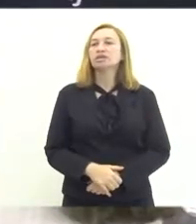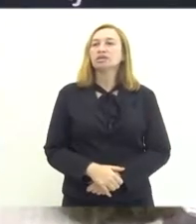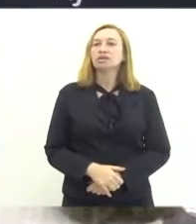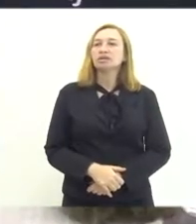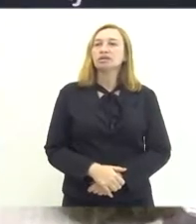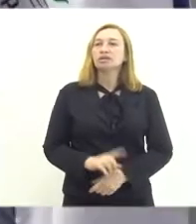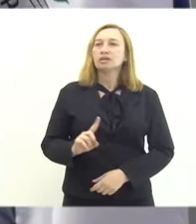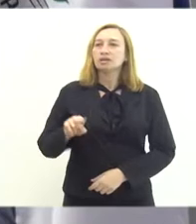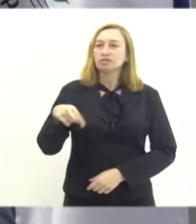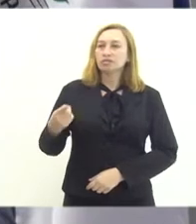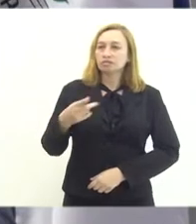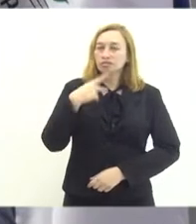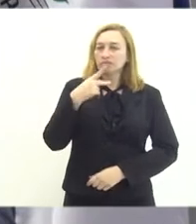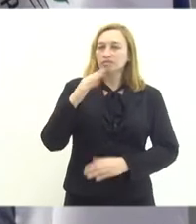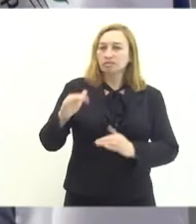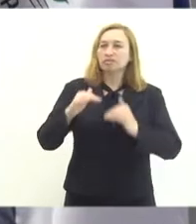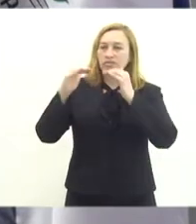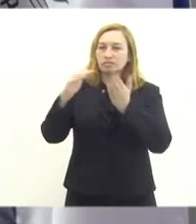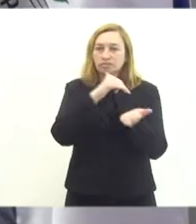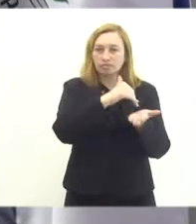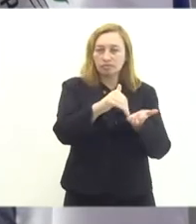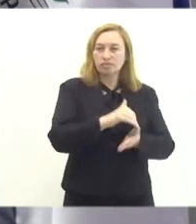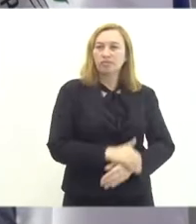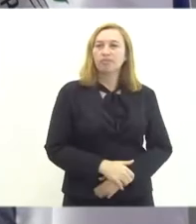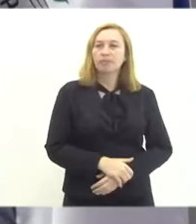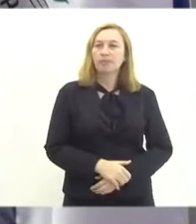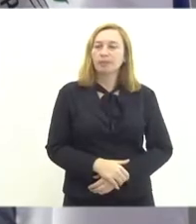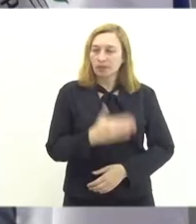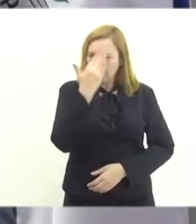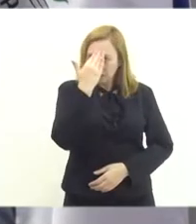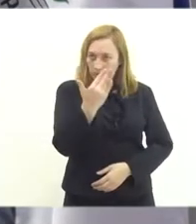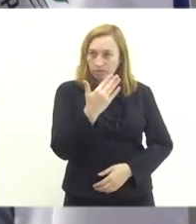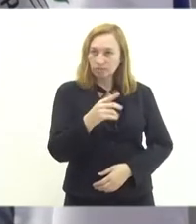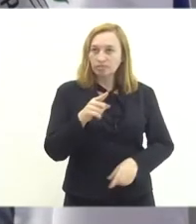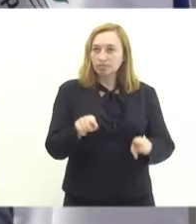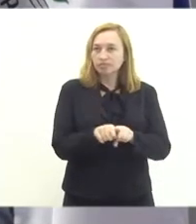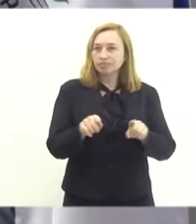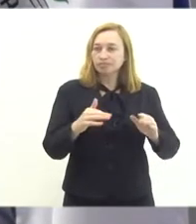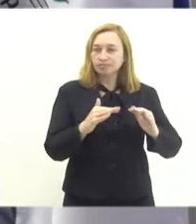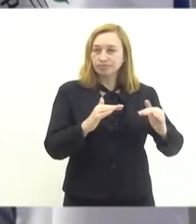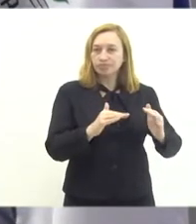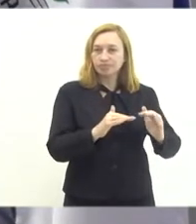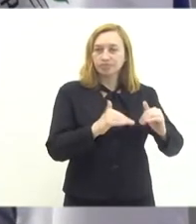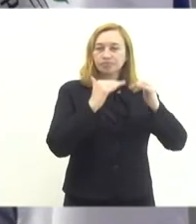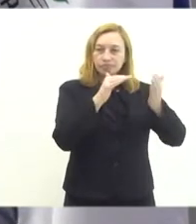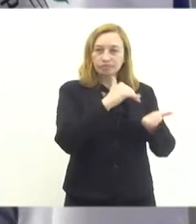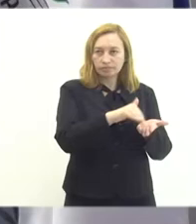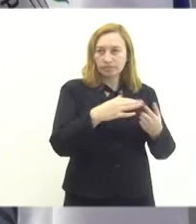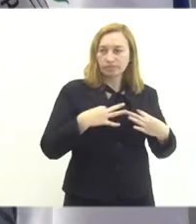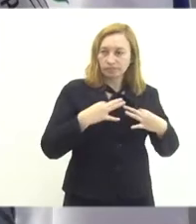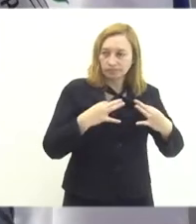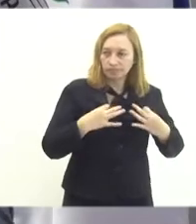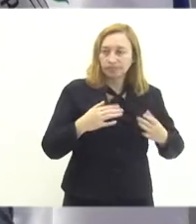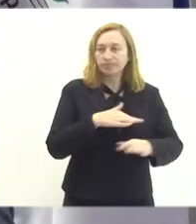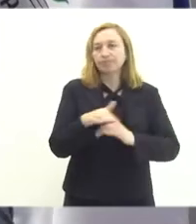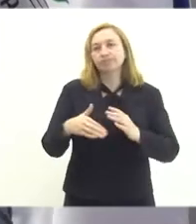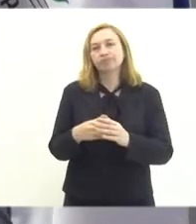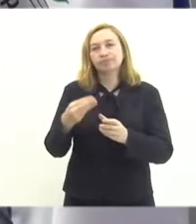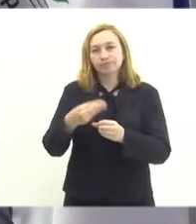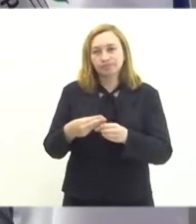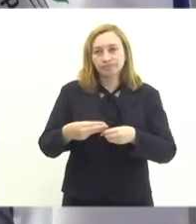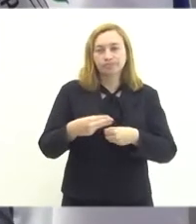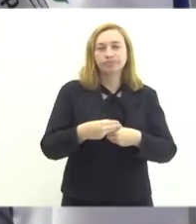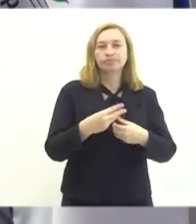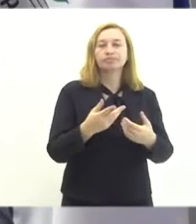outras palavras que o subsecretário e também por colocar a subsecretaria disposição de todos os municípios de todos